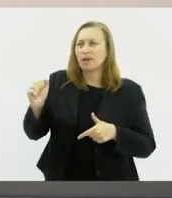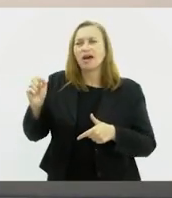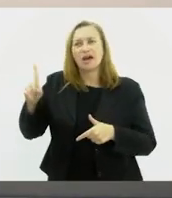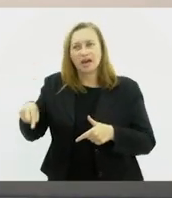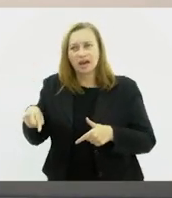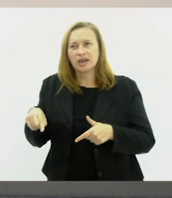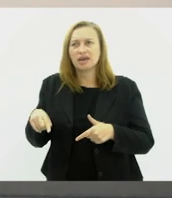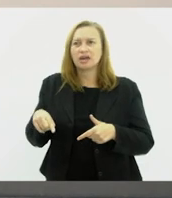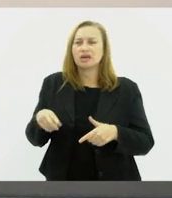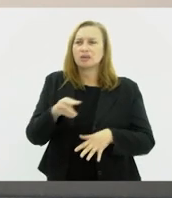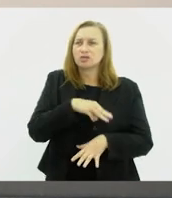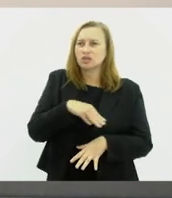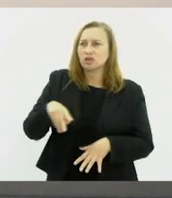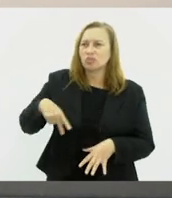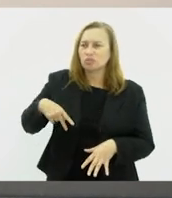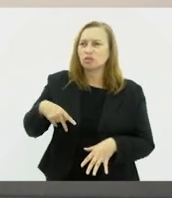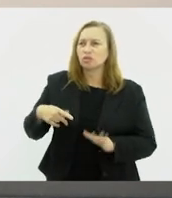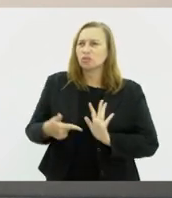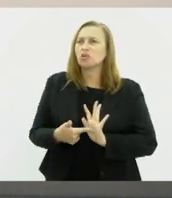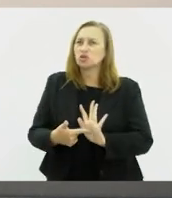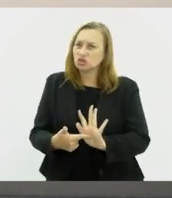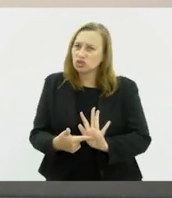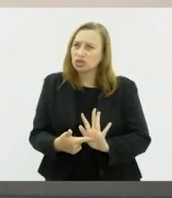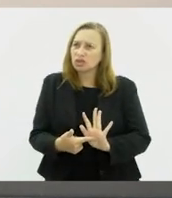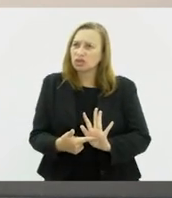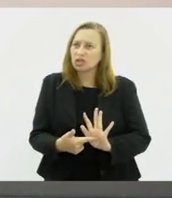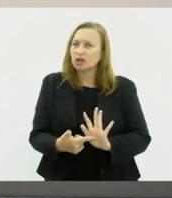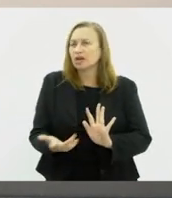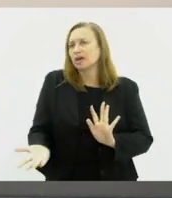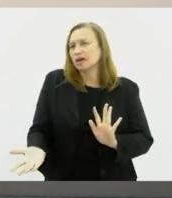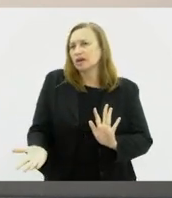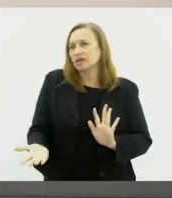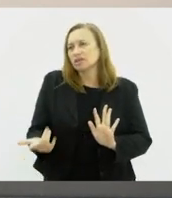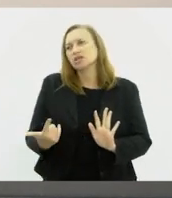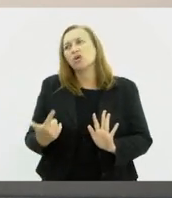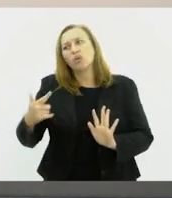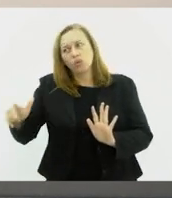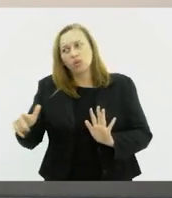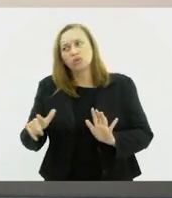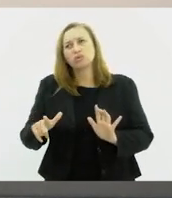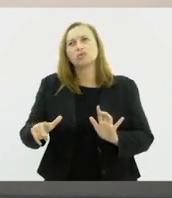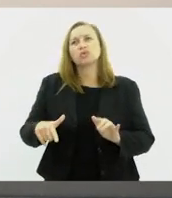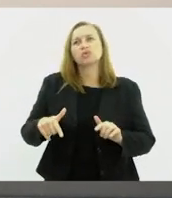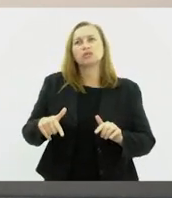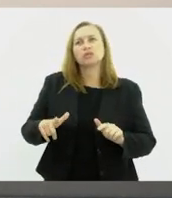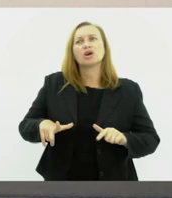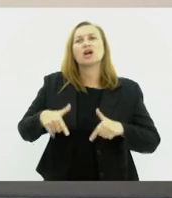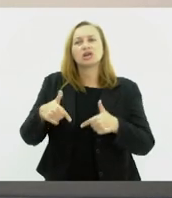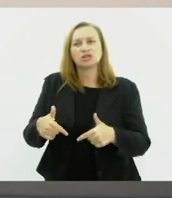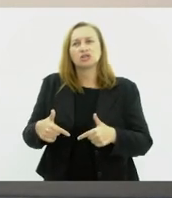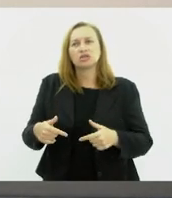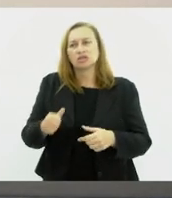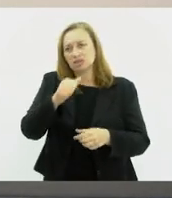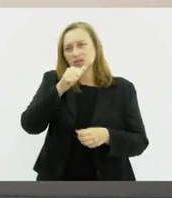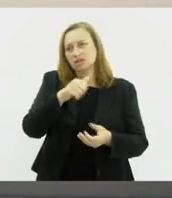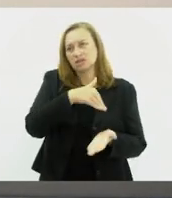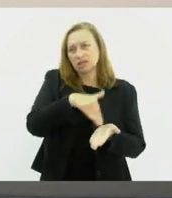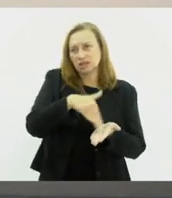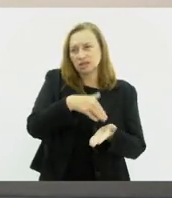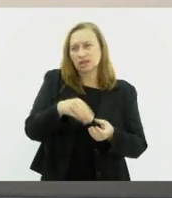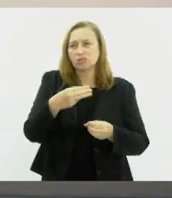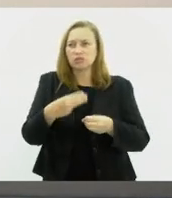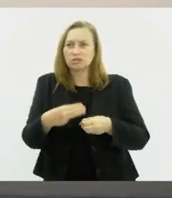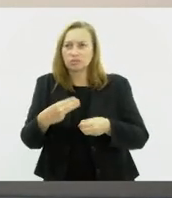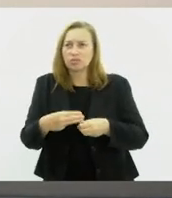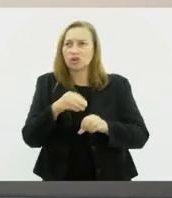do Ministério Público a gente conseguiu demonstrar que também teve outras ações dentro da secretaria de Municipal de Educação que fizeram